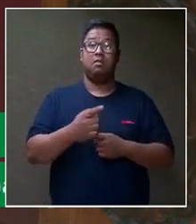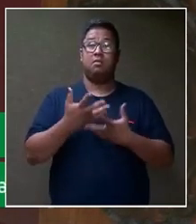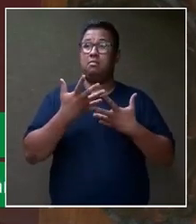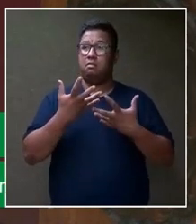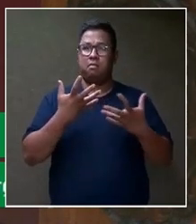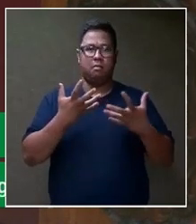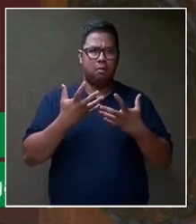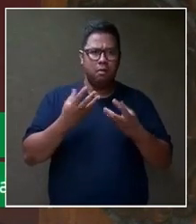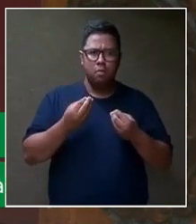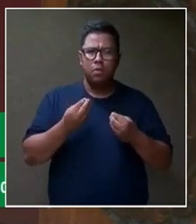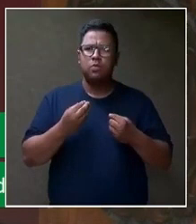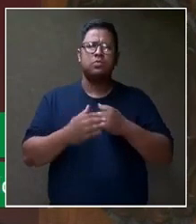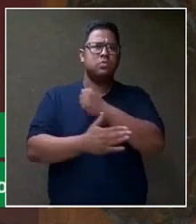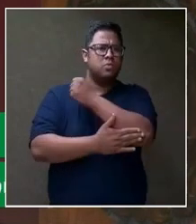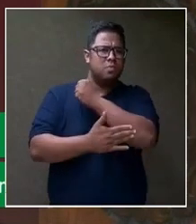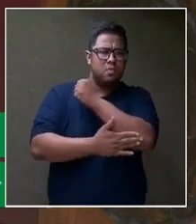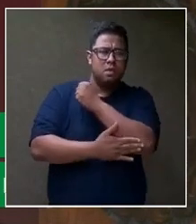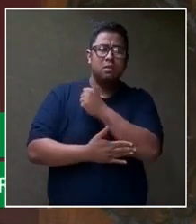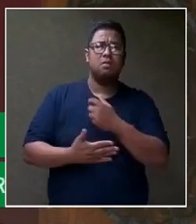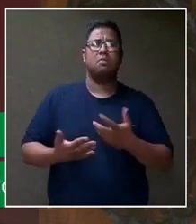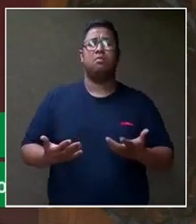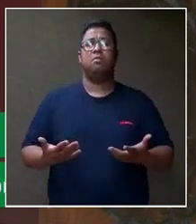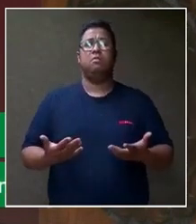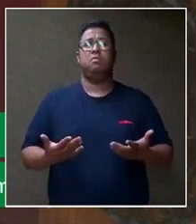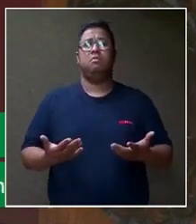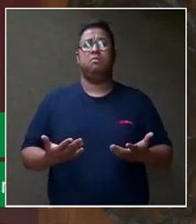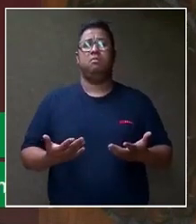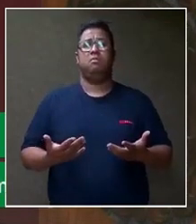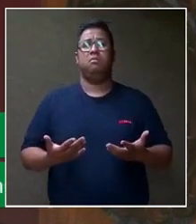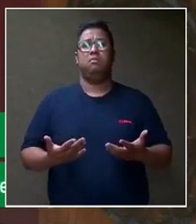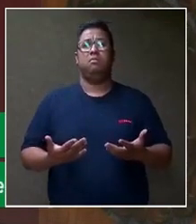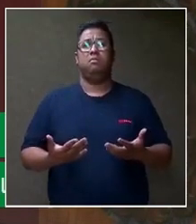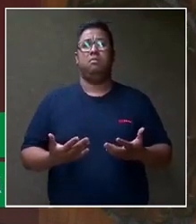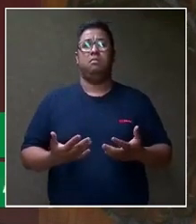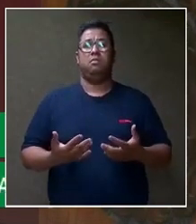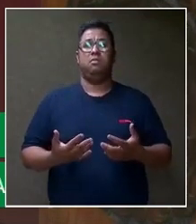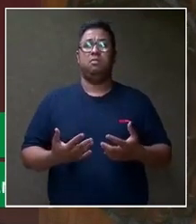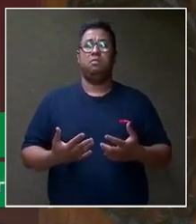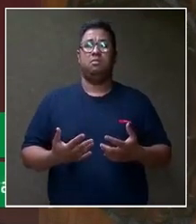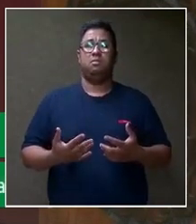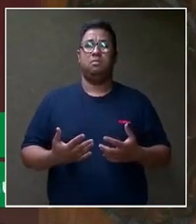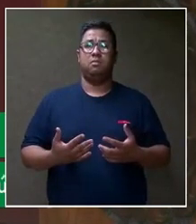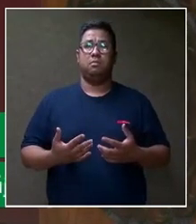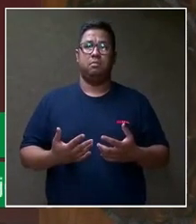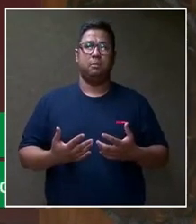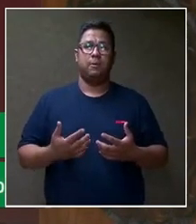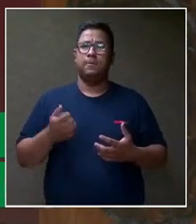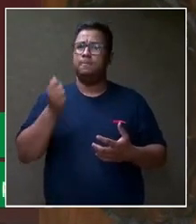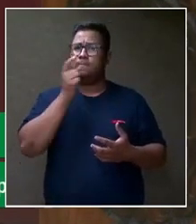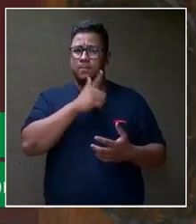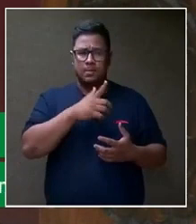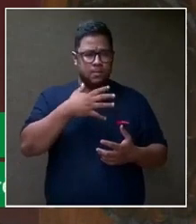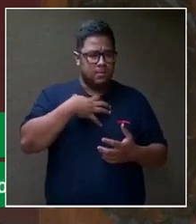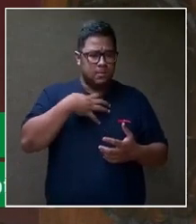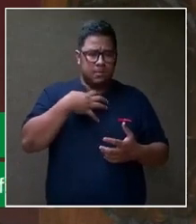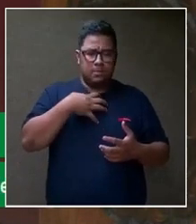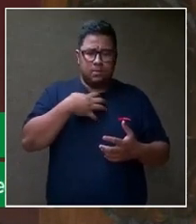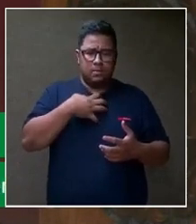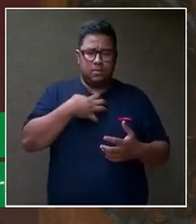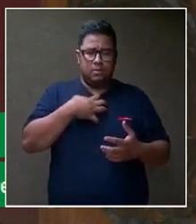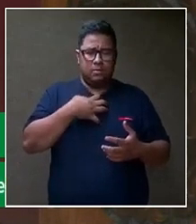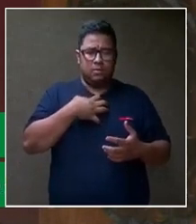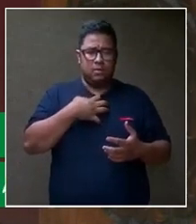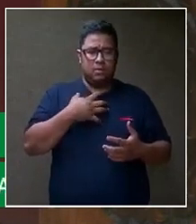possessivo, ciumento, e prendia muito ela, ela não conseguia, ela não se sentia...